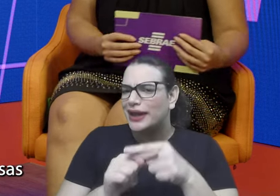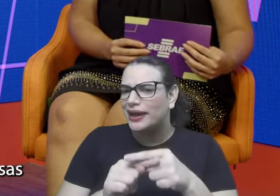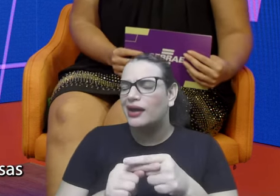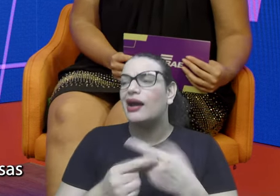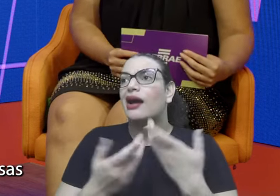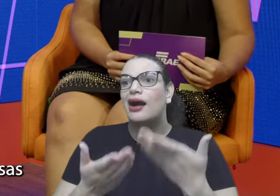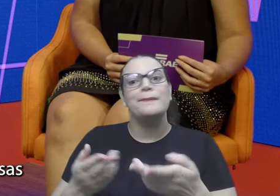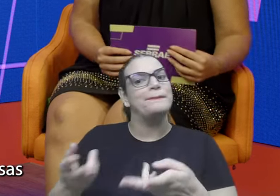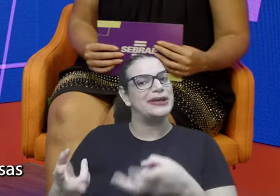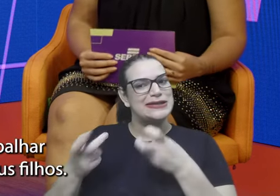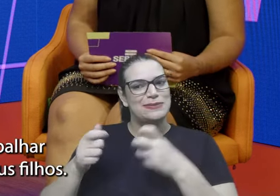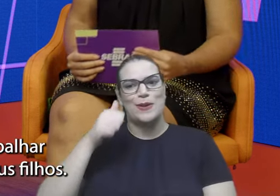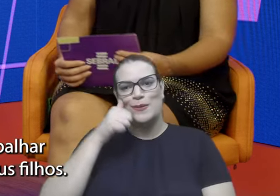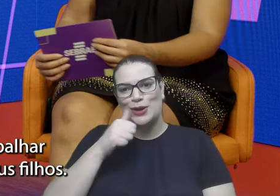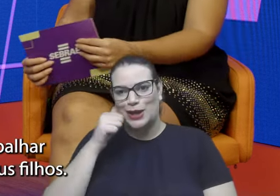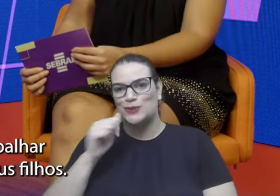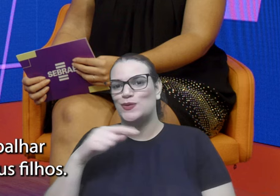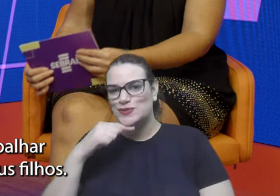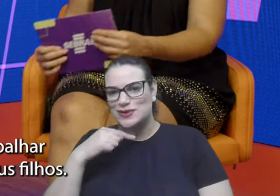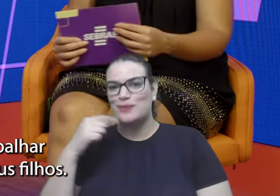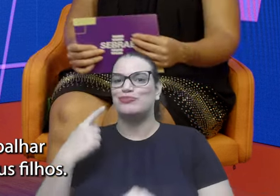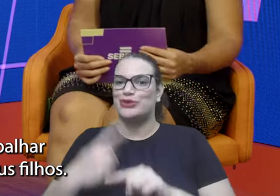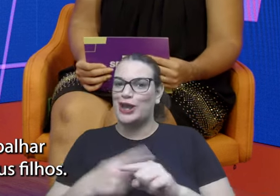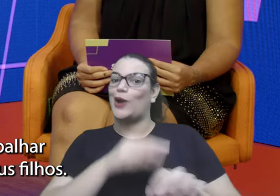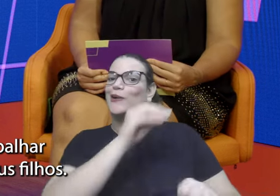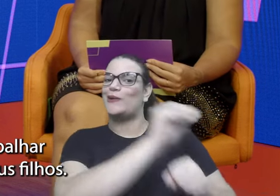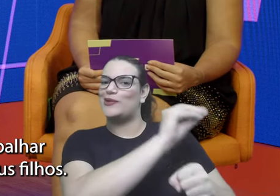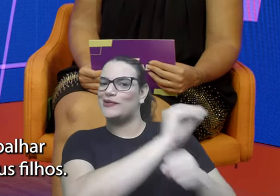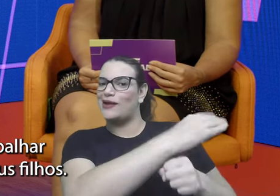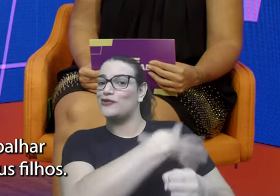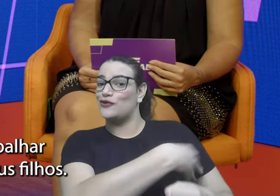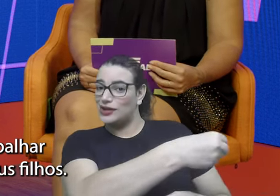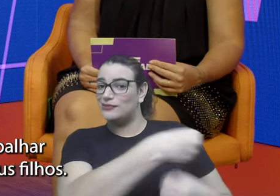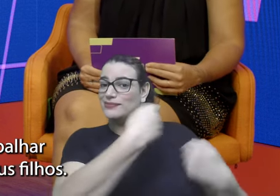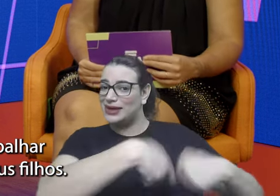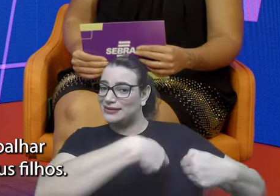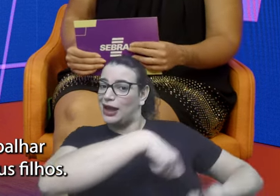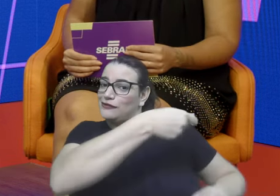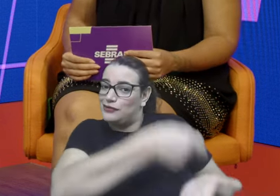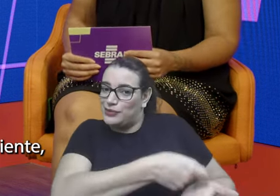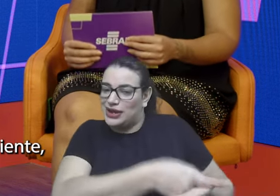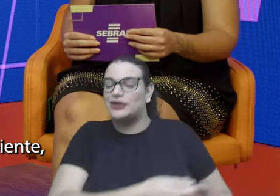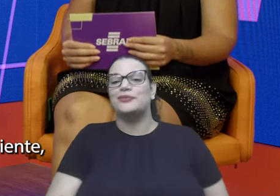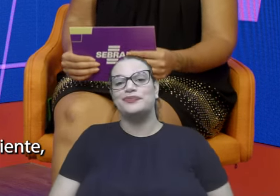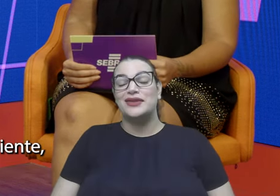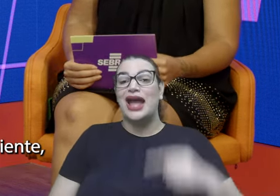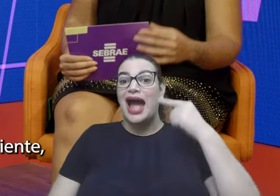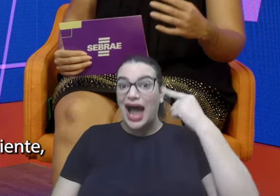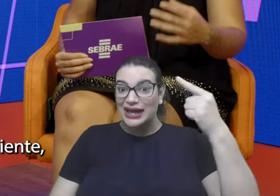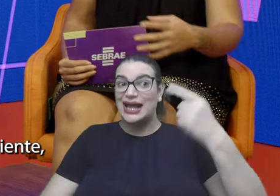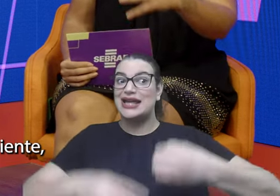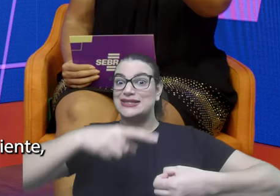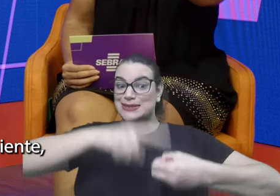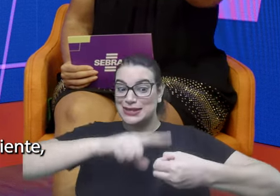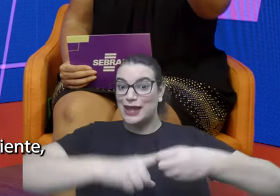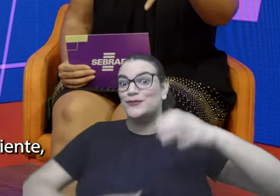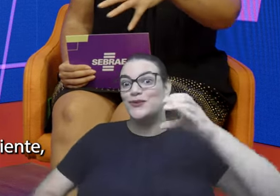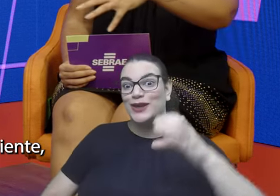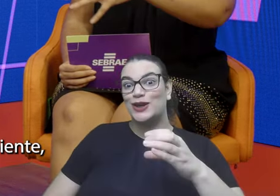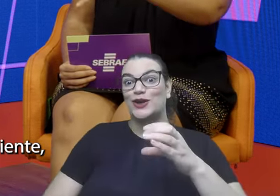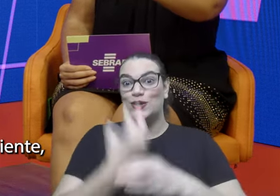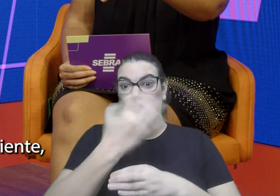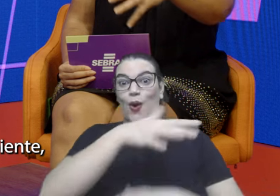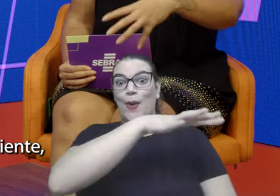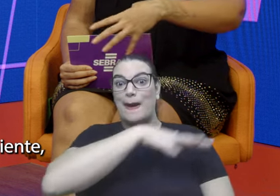aí eles perceberam que essas mulheres não conseguiam trabalhar porque precisavam cuidar dos seus filhos e aí o município criou um